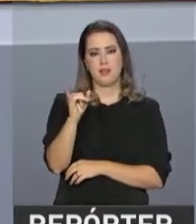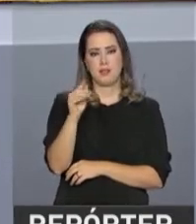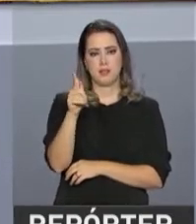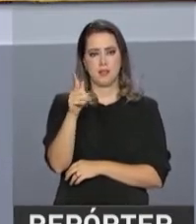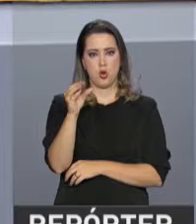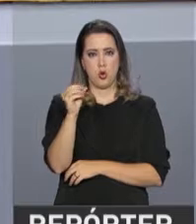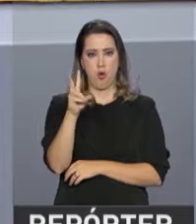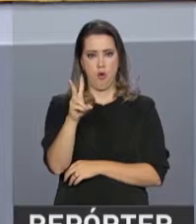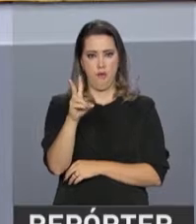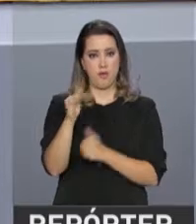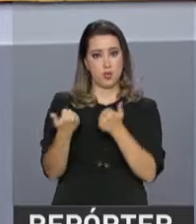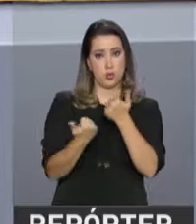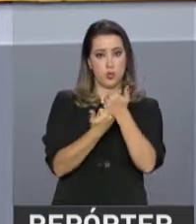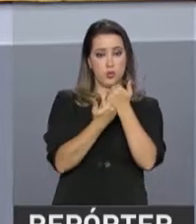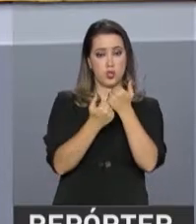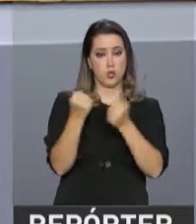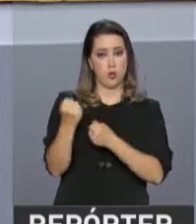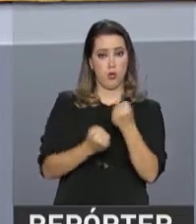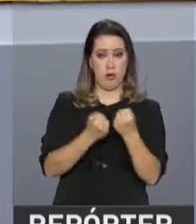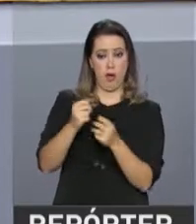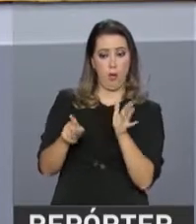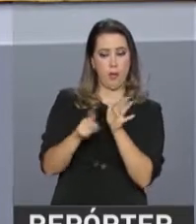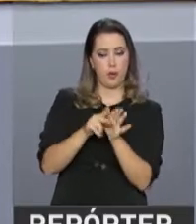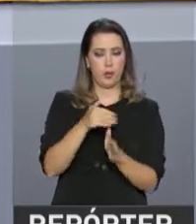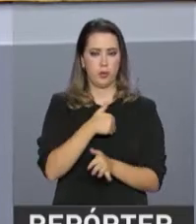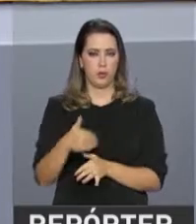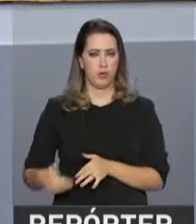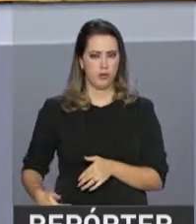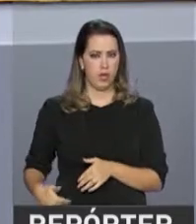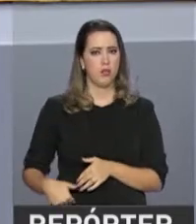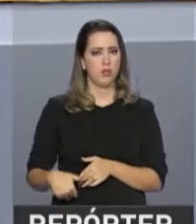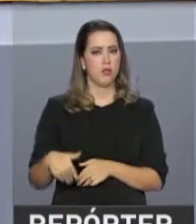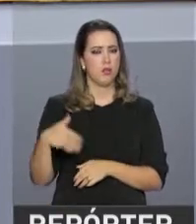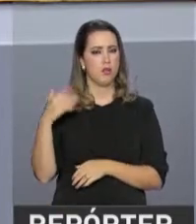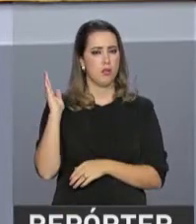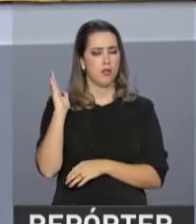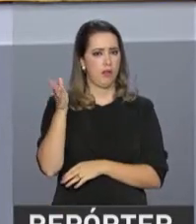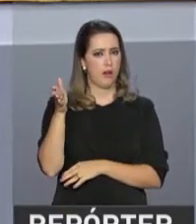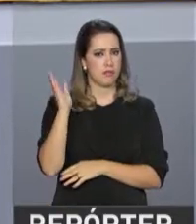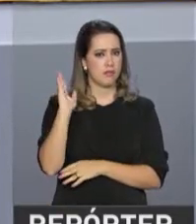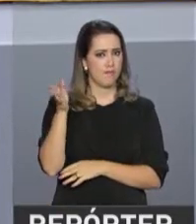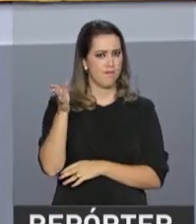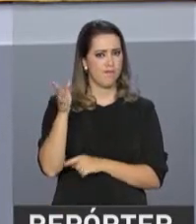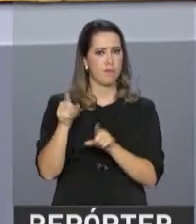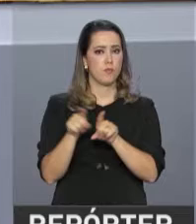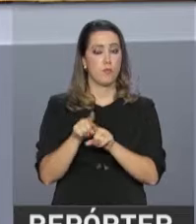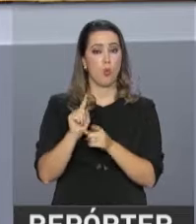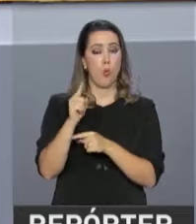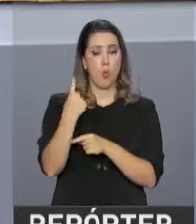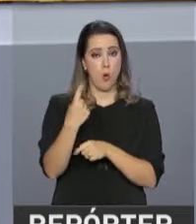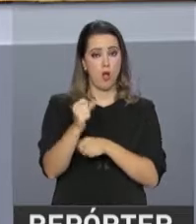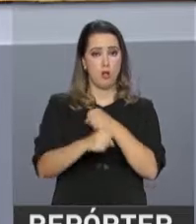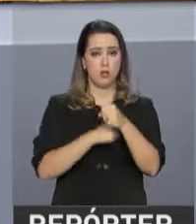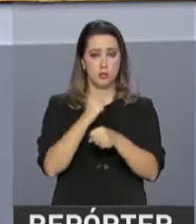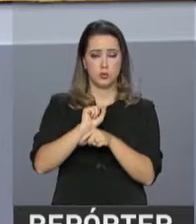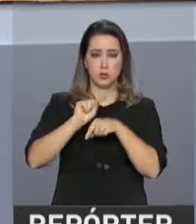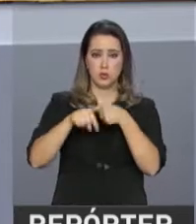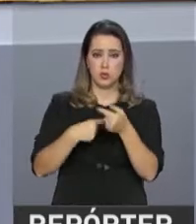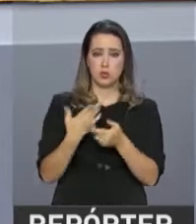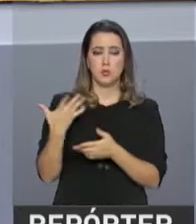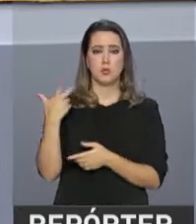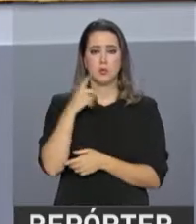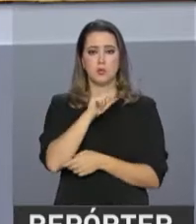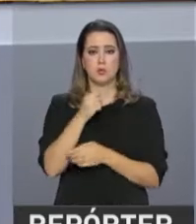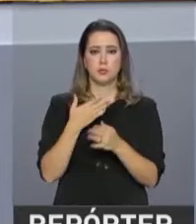substitui o uso dos antigos carros oficiais um ano depois do projeto piloto ganhar as ruas do distrito federal